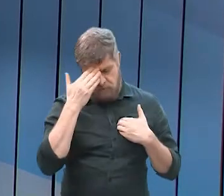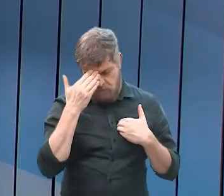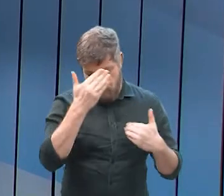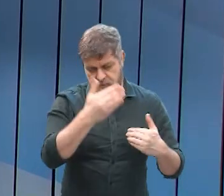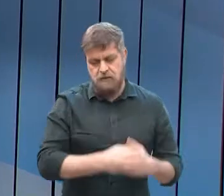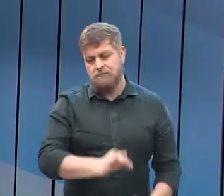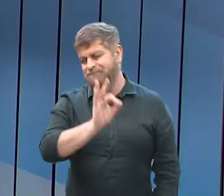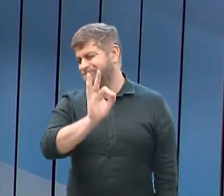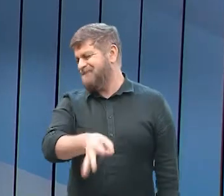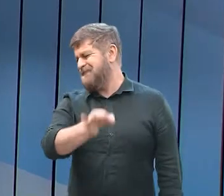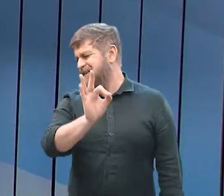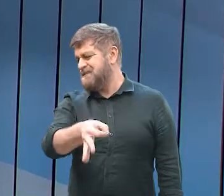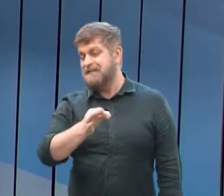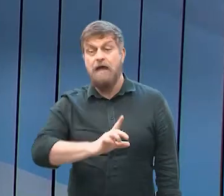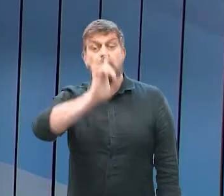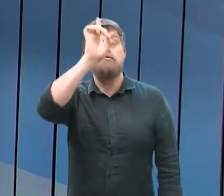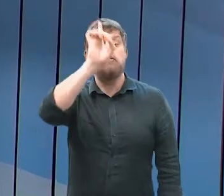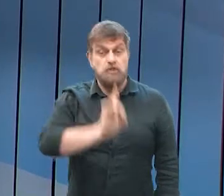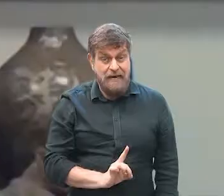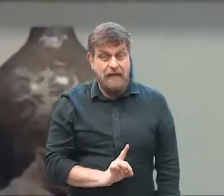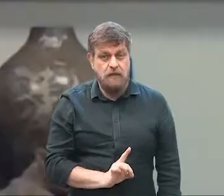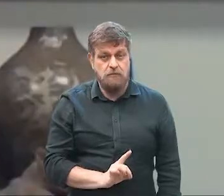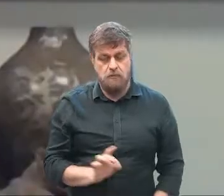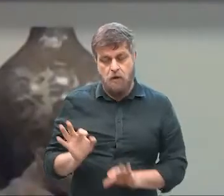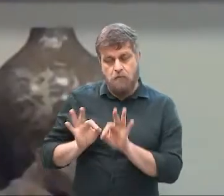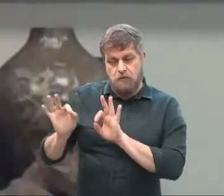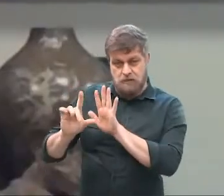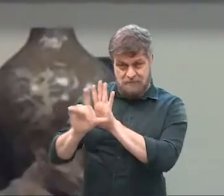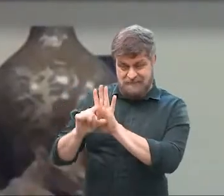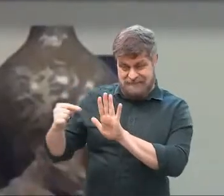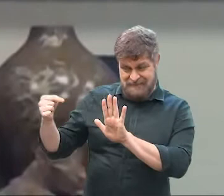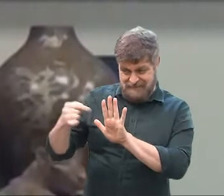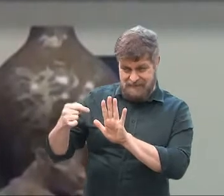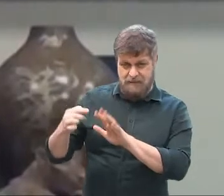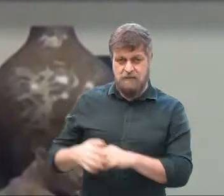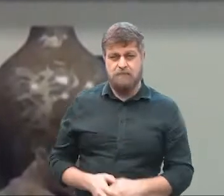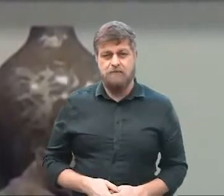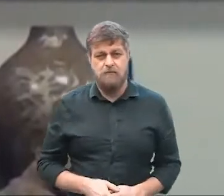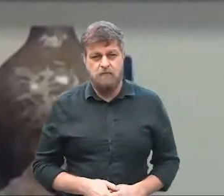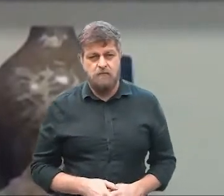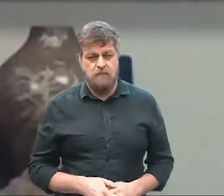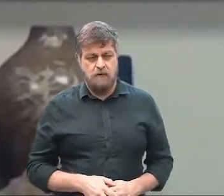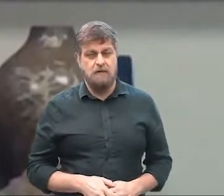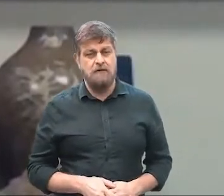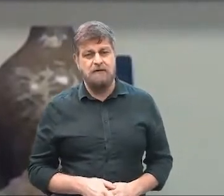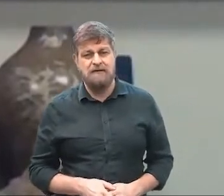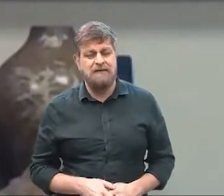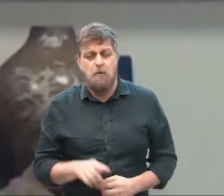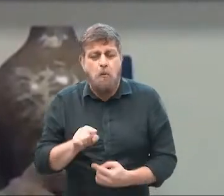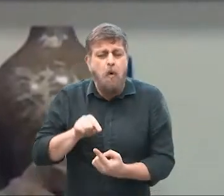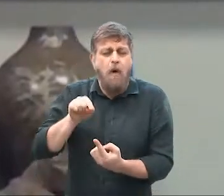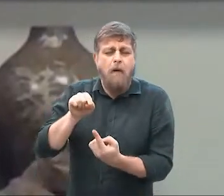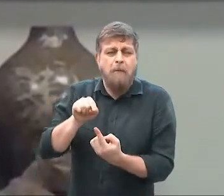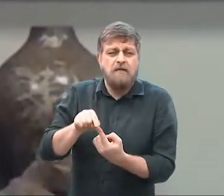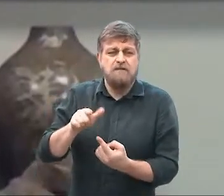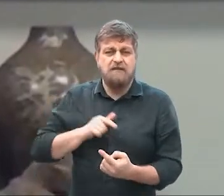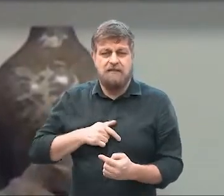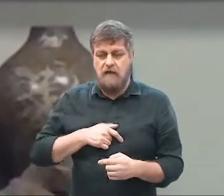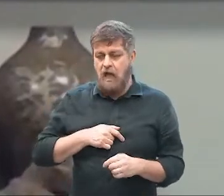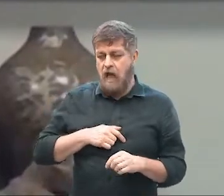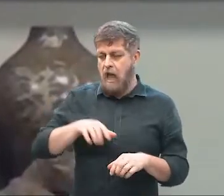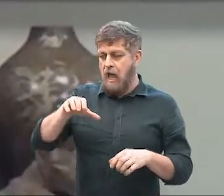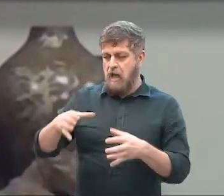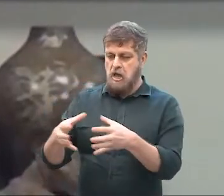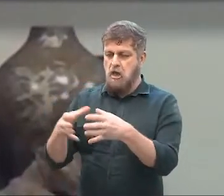é exatamente isso, é direito. O projeto de lei, e você falou com propriedade, ele não visa dar privilégios